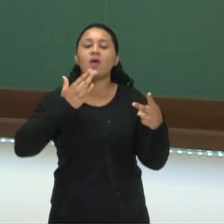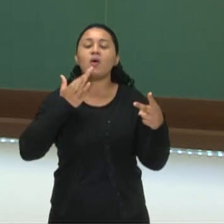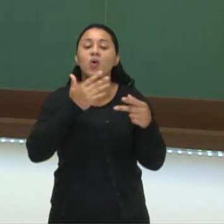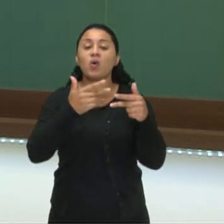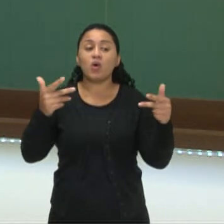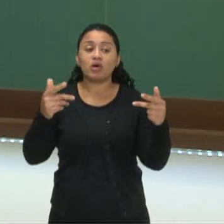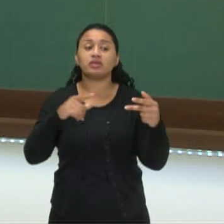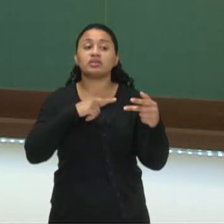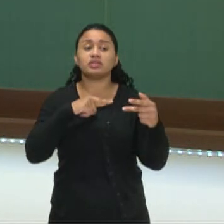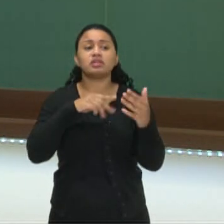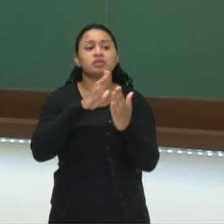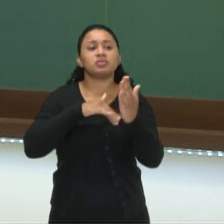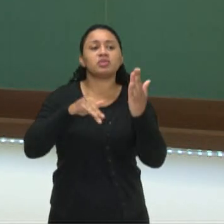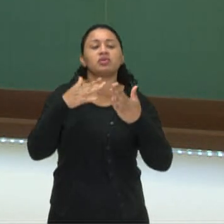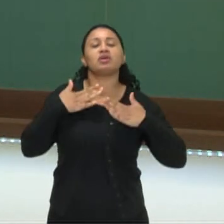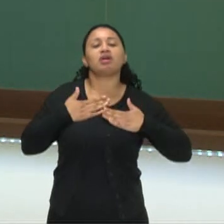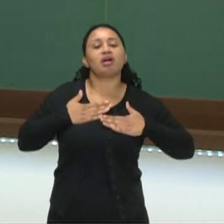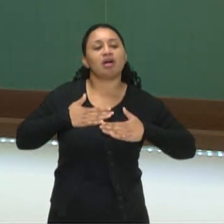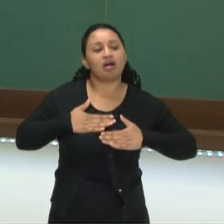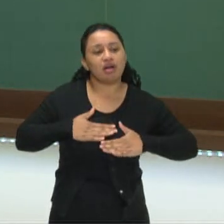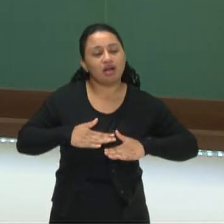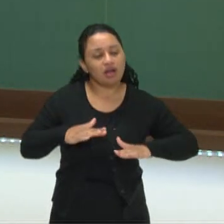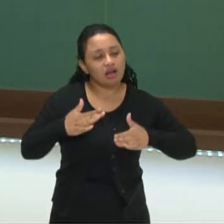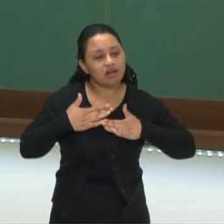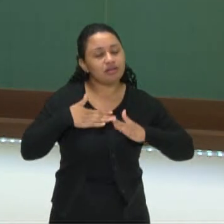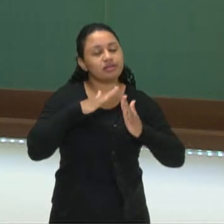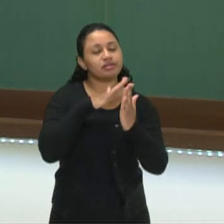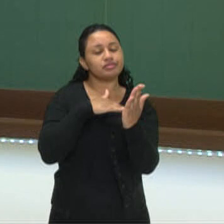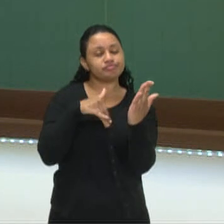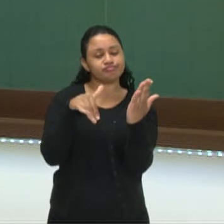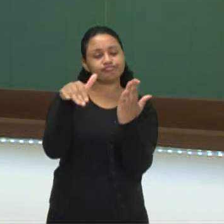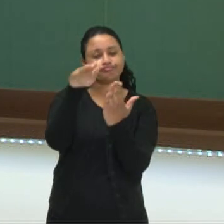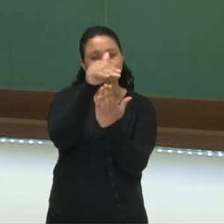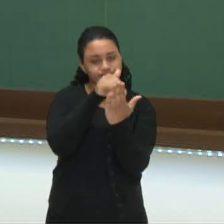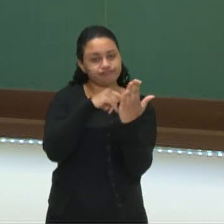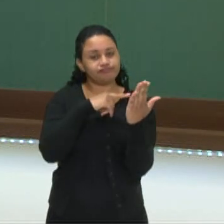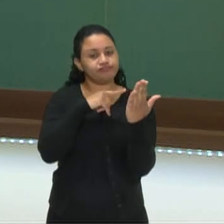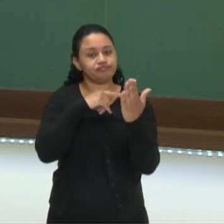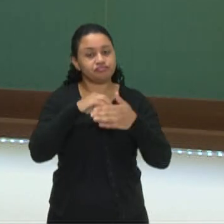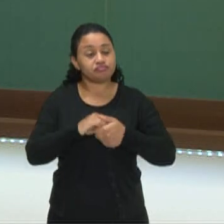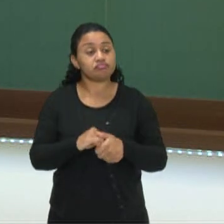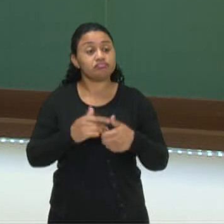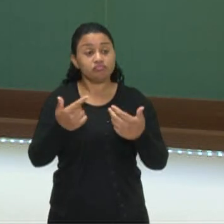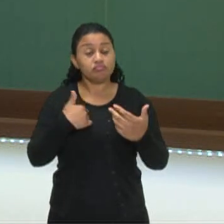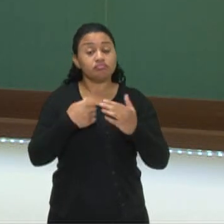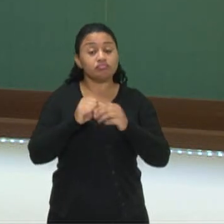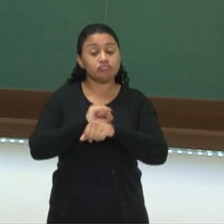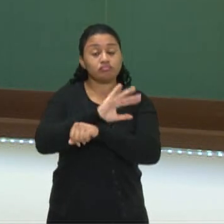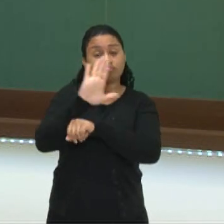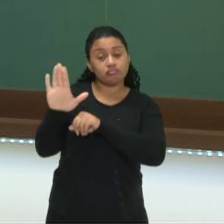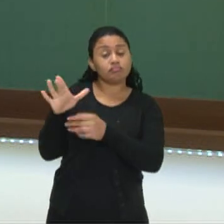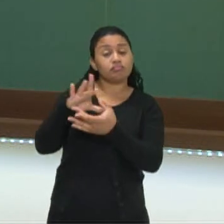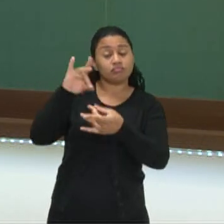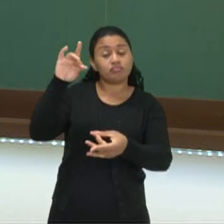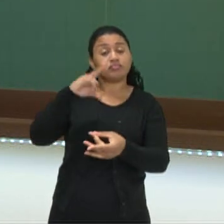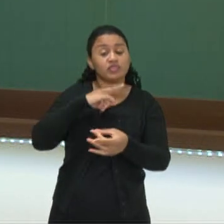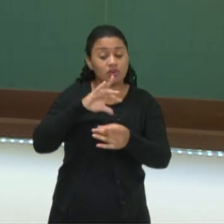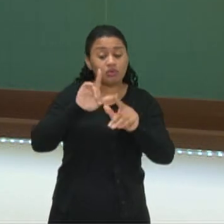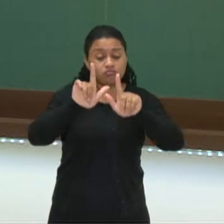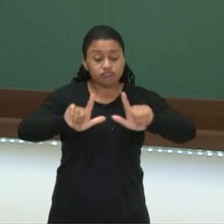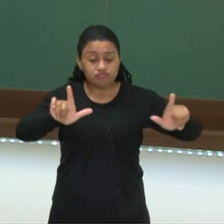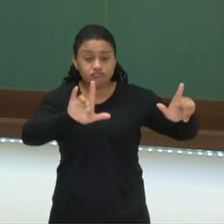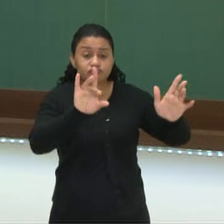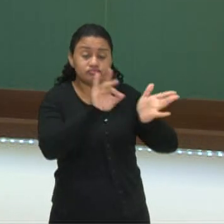Fields, que é uma pintura mais calma, meditativa e mística. Então a gente vê que dentro do expressionismo abstrato, a obra em si ela